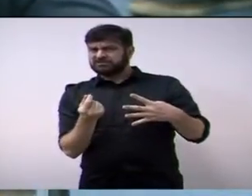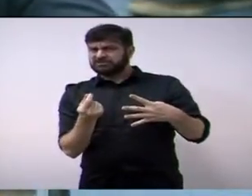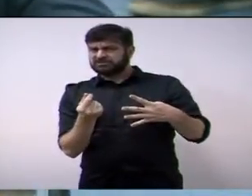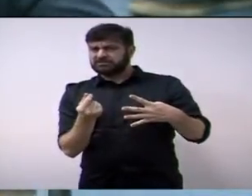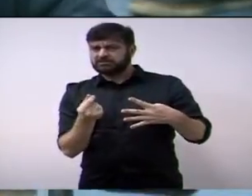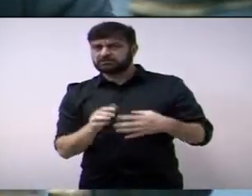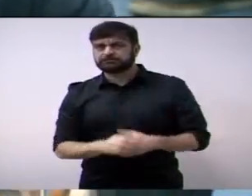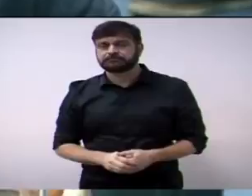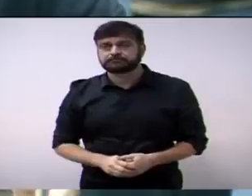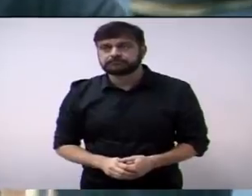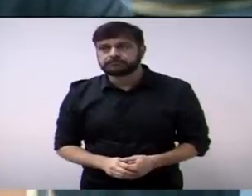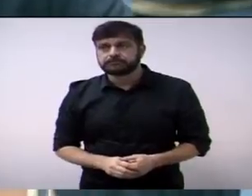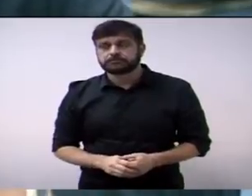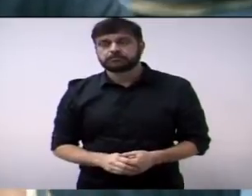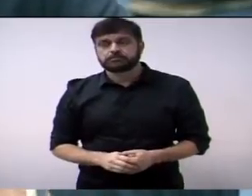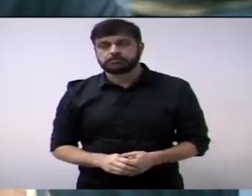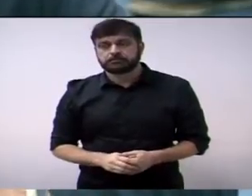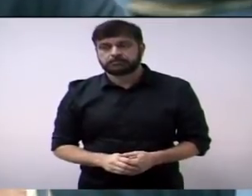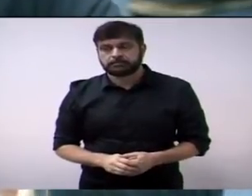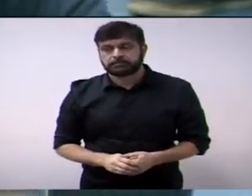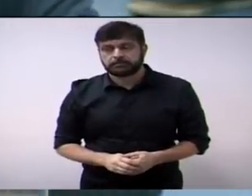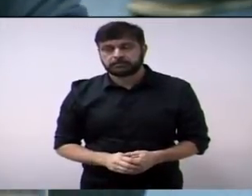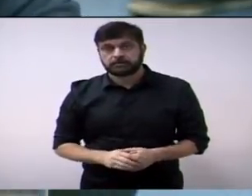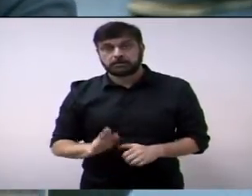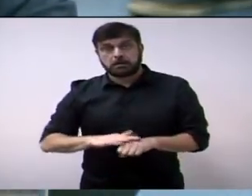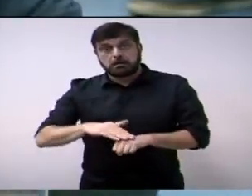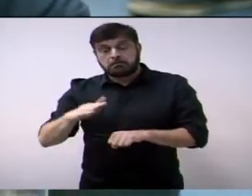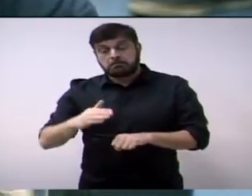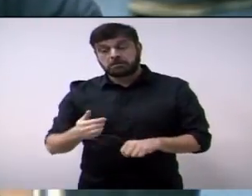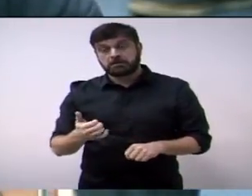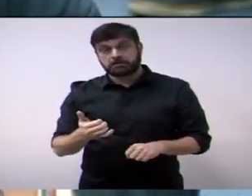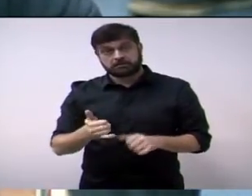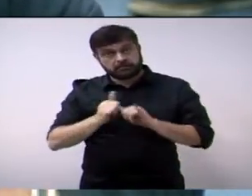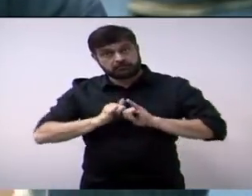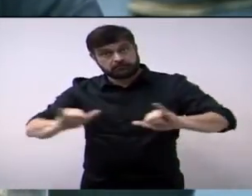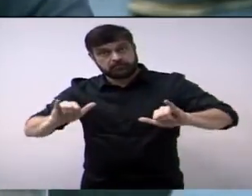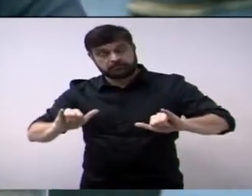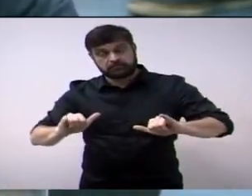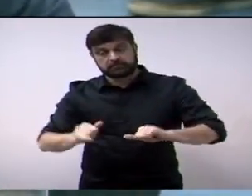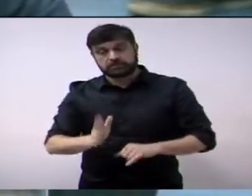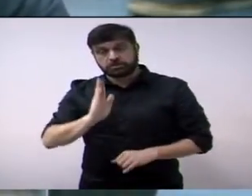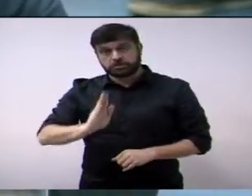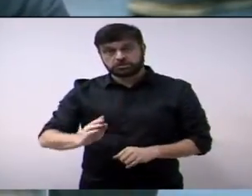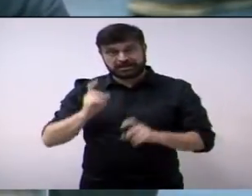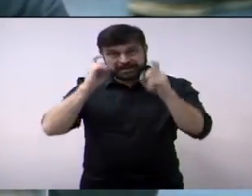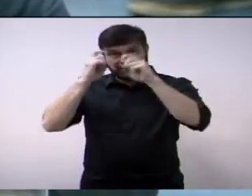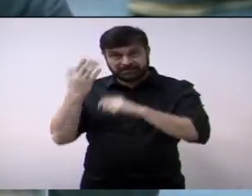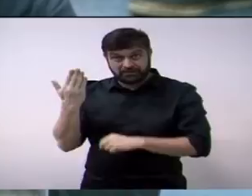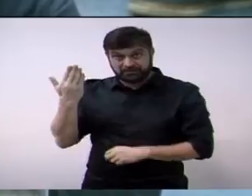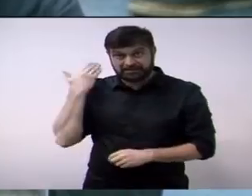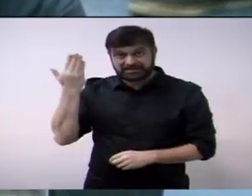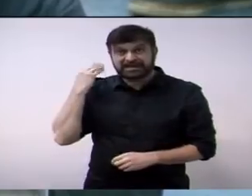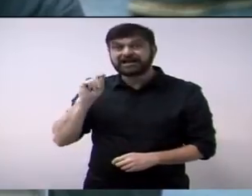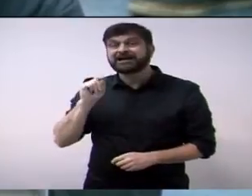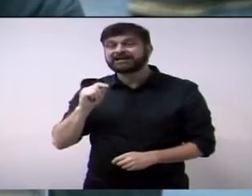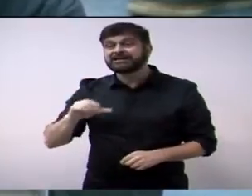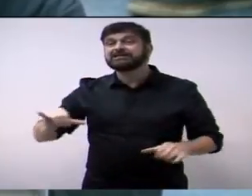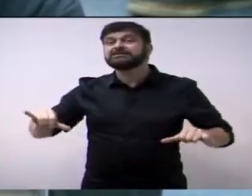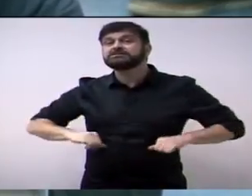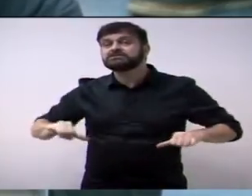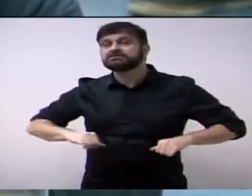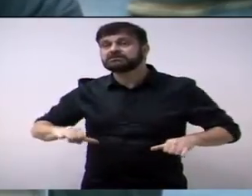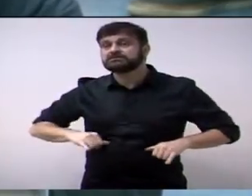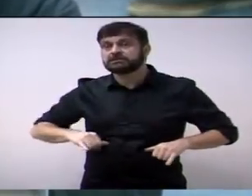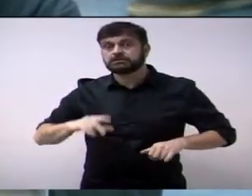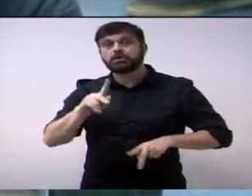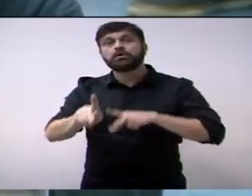a FPM, mas fica aqui, como eu disse na última sessão, quem está pagando por isso